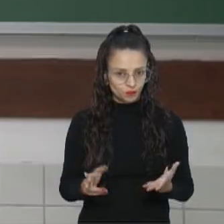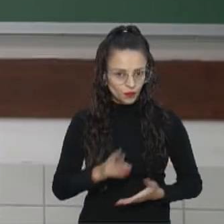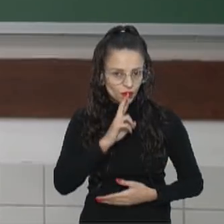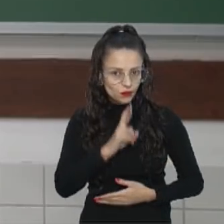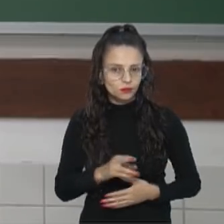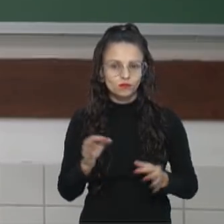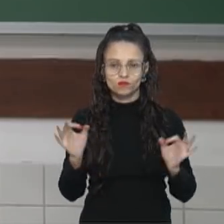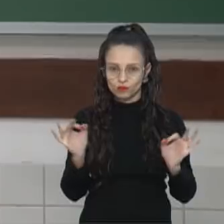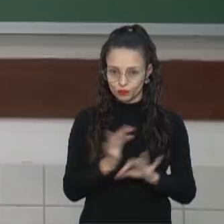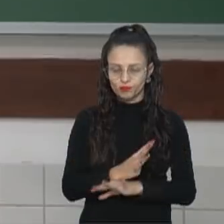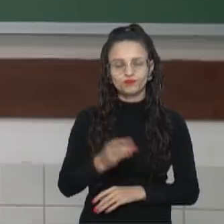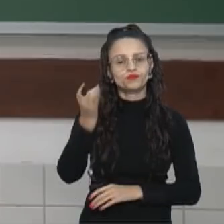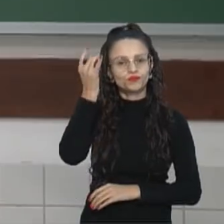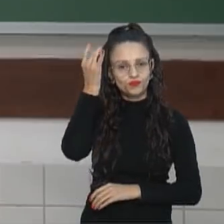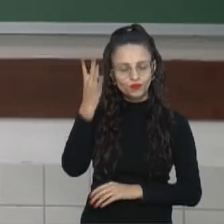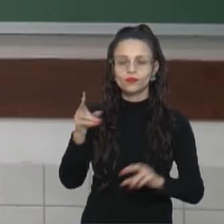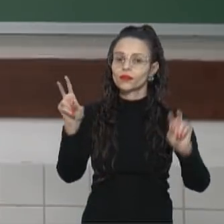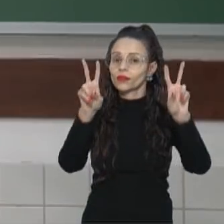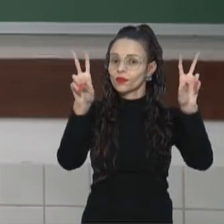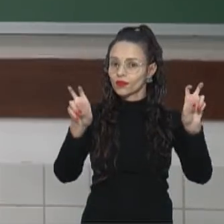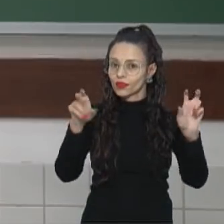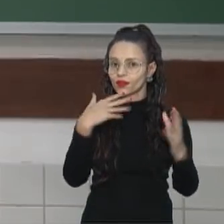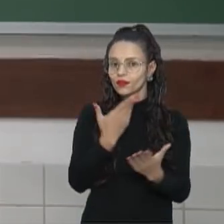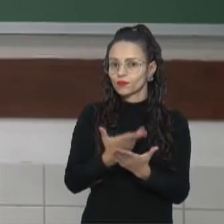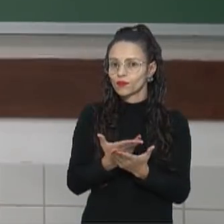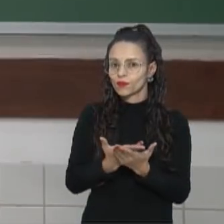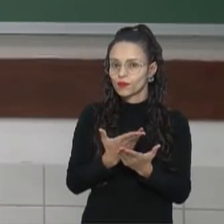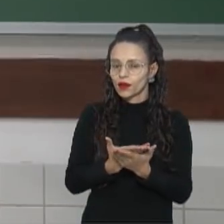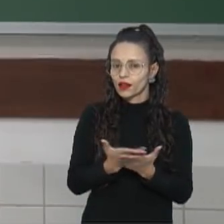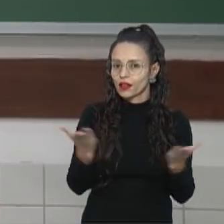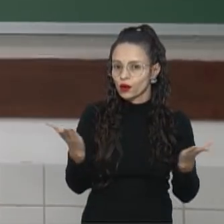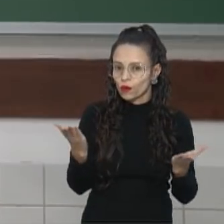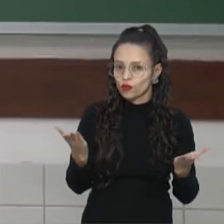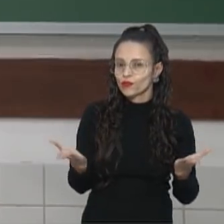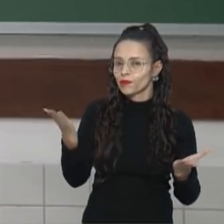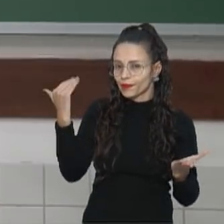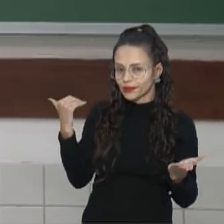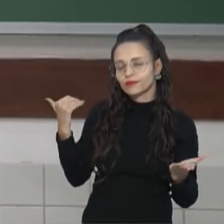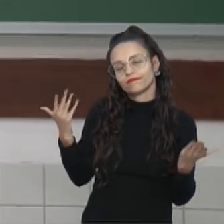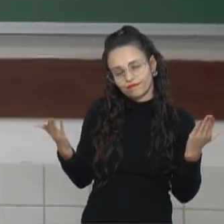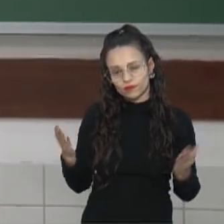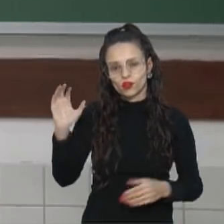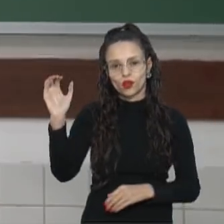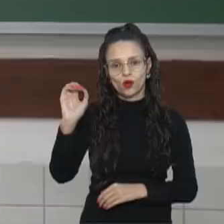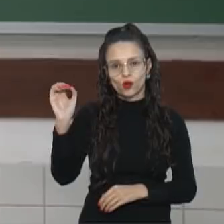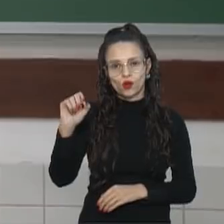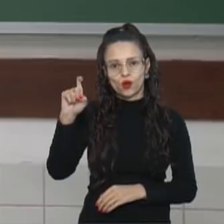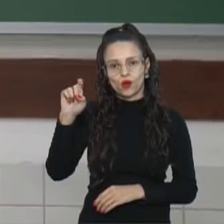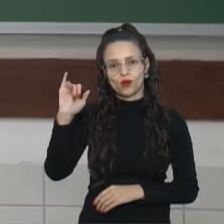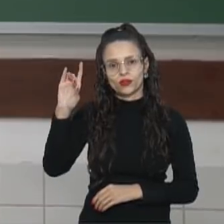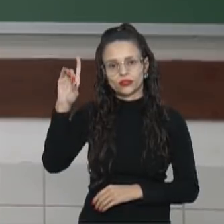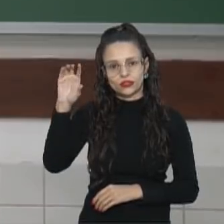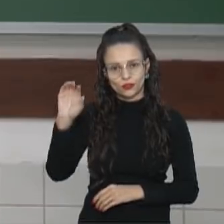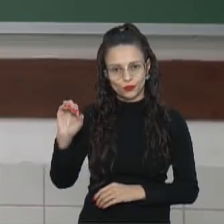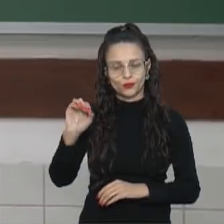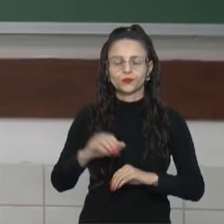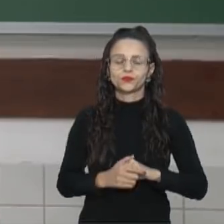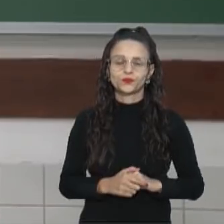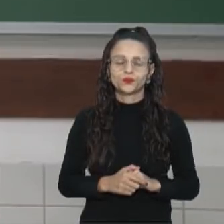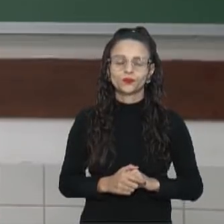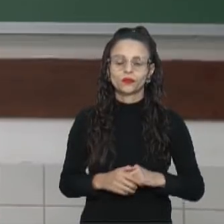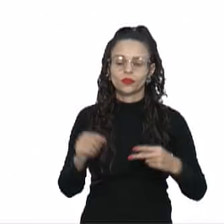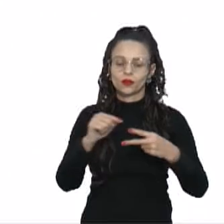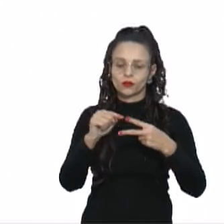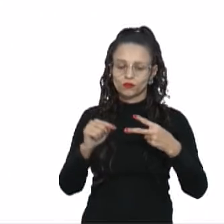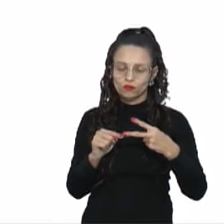Responderam? Fácil, né? Qual é o tema da aula de hoje? Qual é o tema da aula passada? Só pode ser óxidos, né? Duas substâncias, o mais eletronegativo,